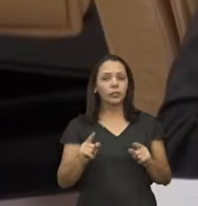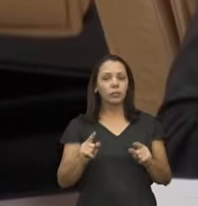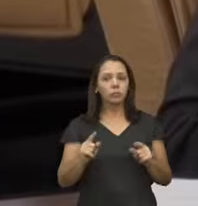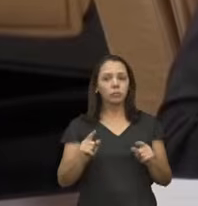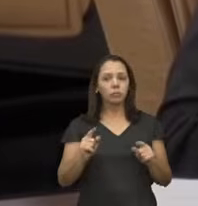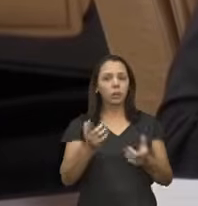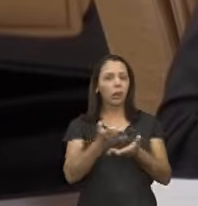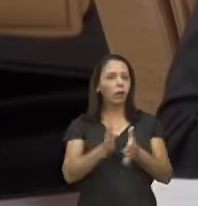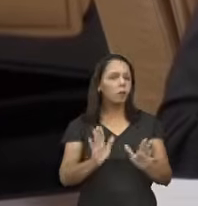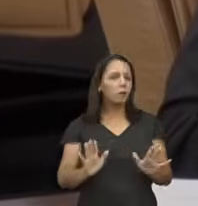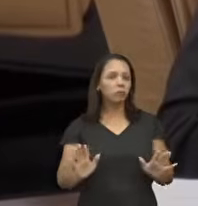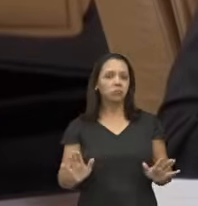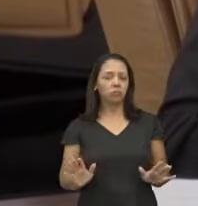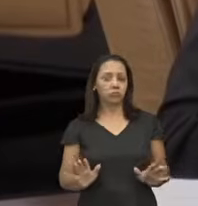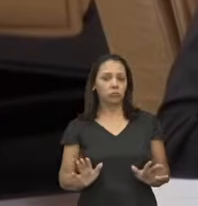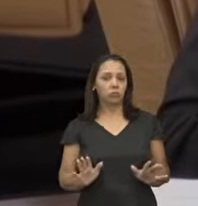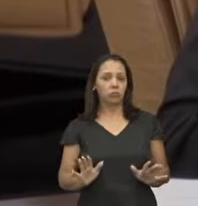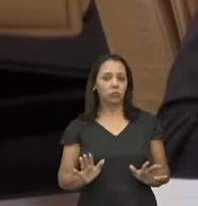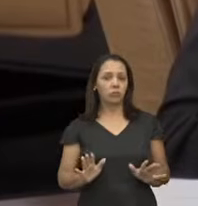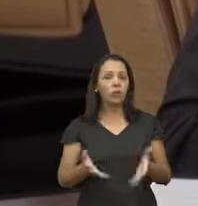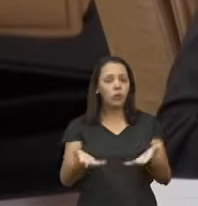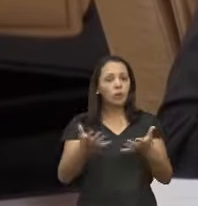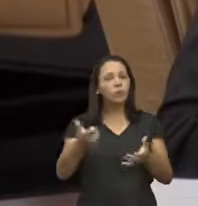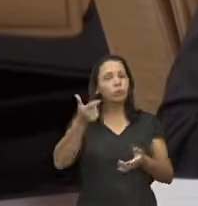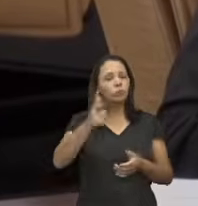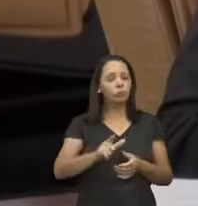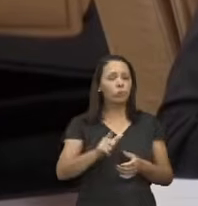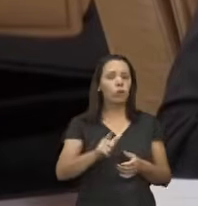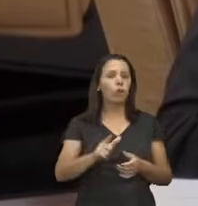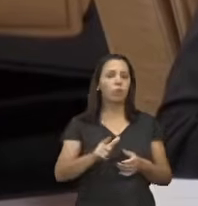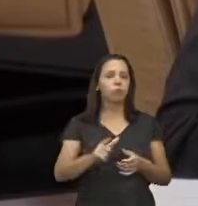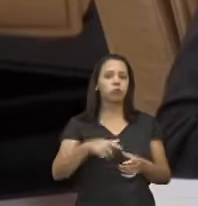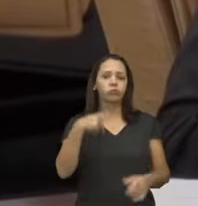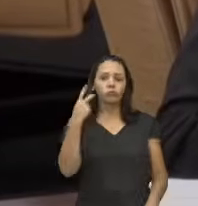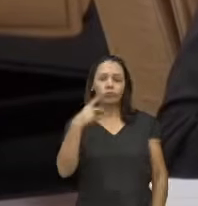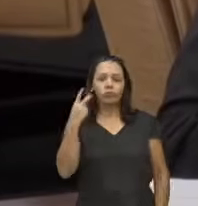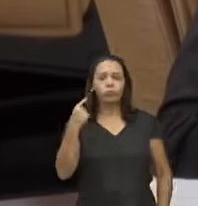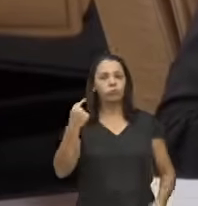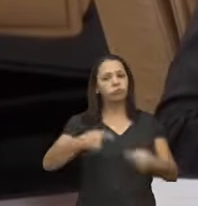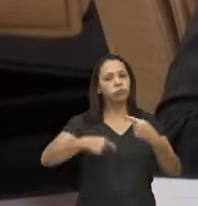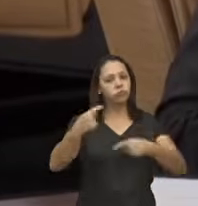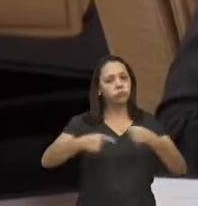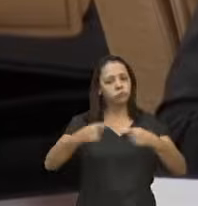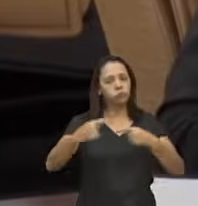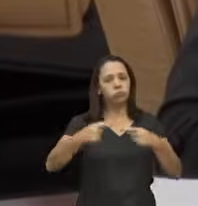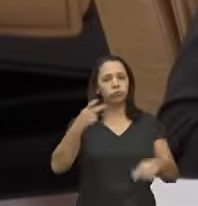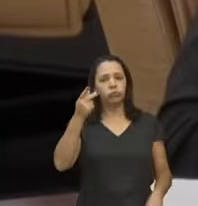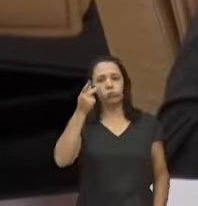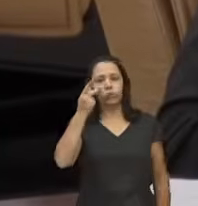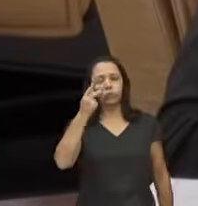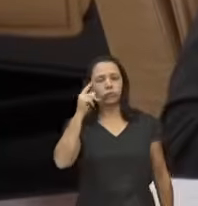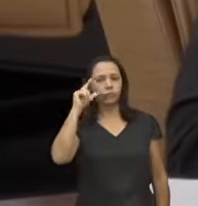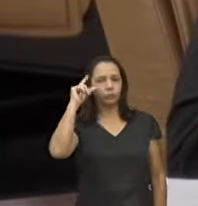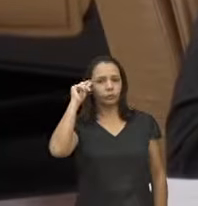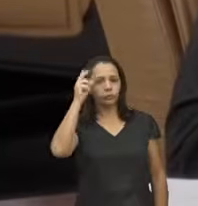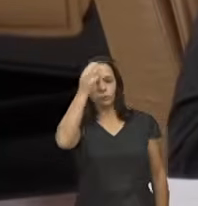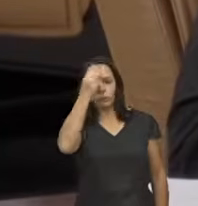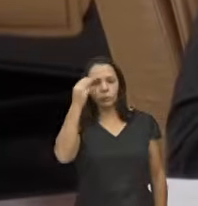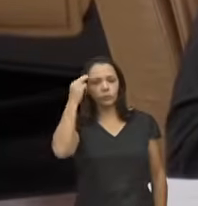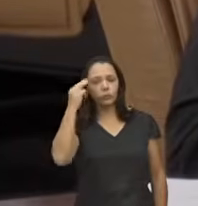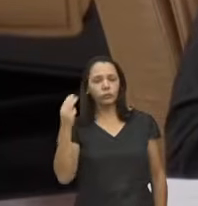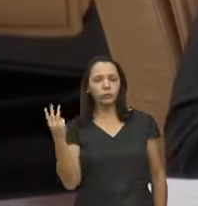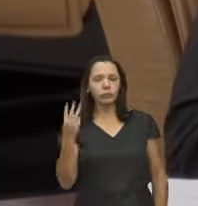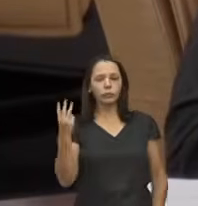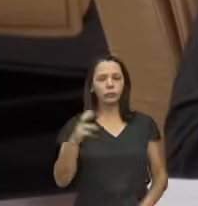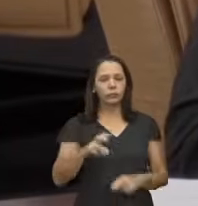mais. Então, eu gostaria, mais uma vez, provocar aos vereadores Paulinho dos Esportes, Jean Araújo e Maria Amélia, que fazem parte da